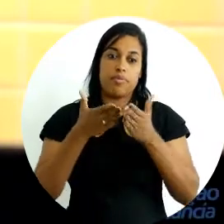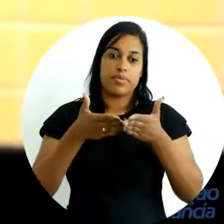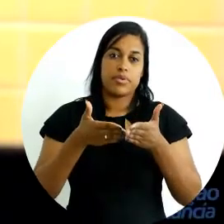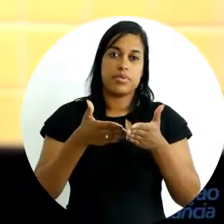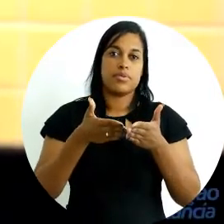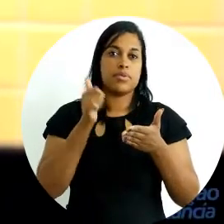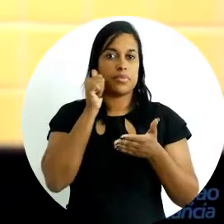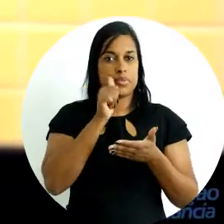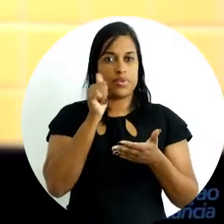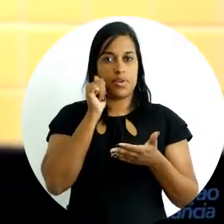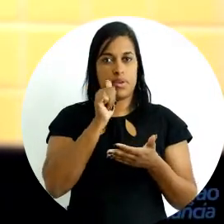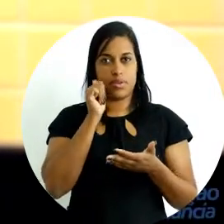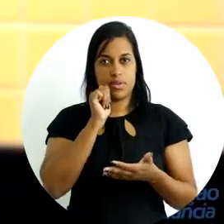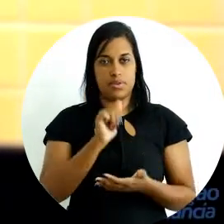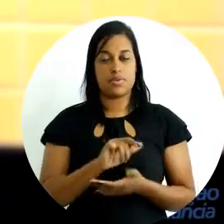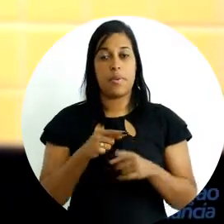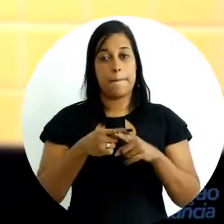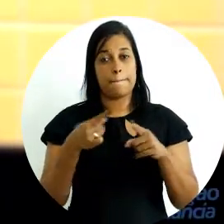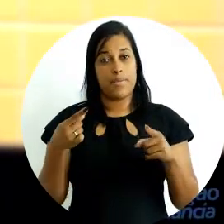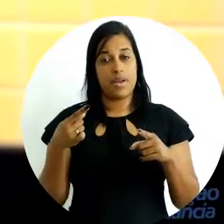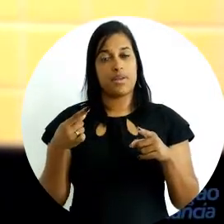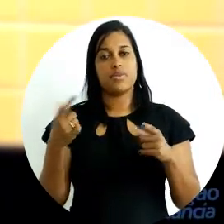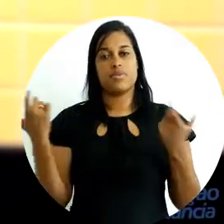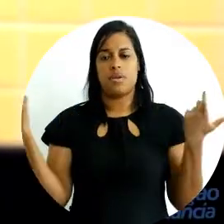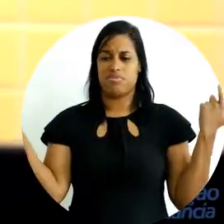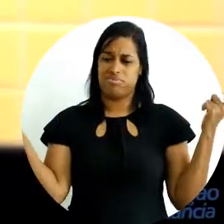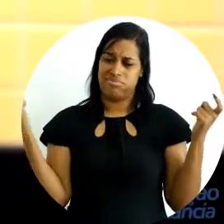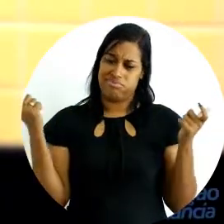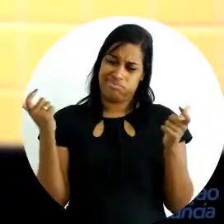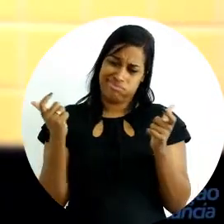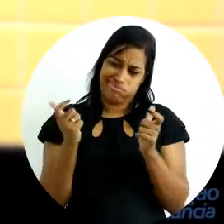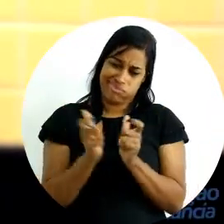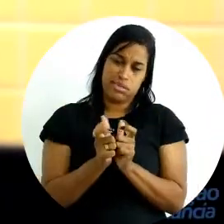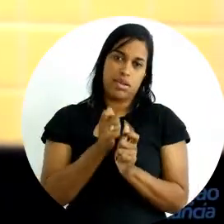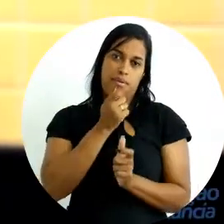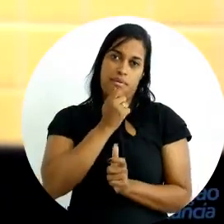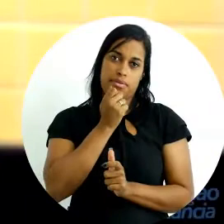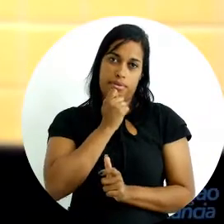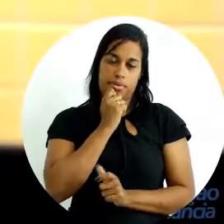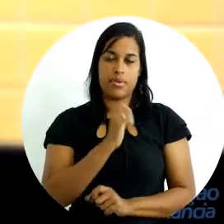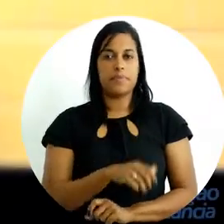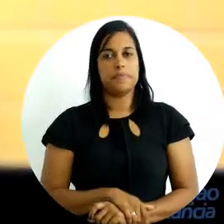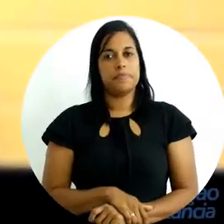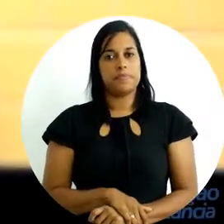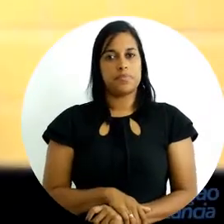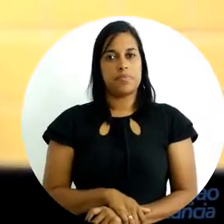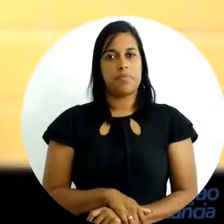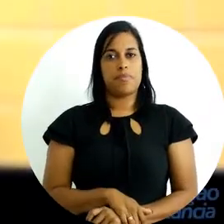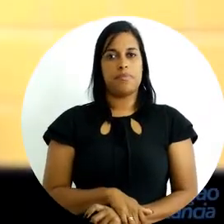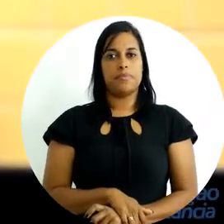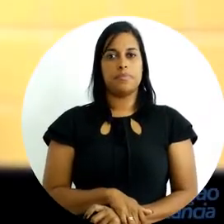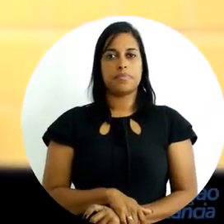escolas voltadas para o público feminino, mas um número muito restrito.